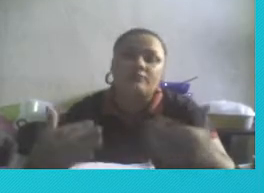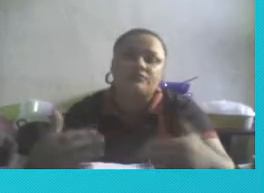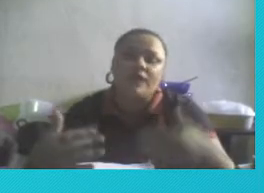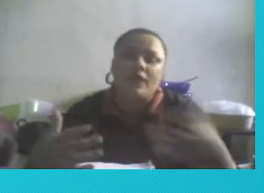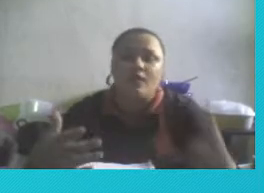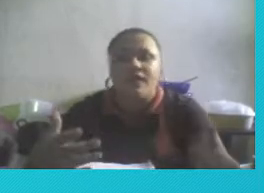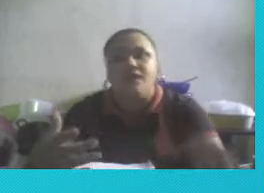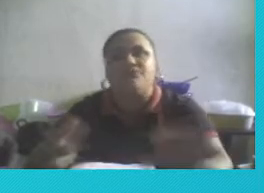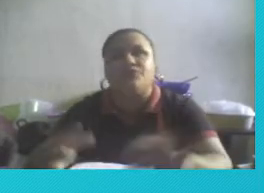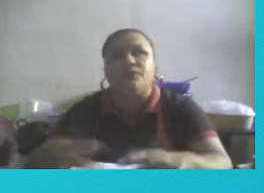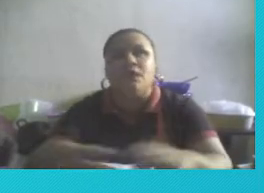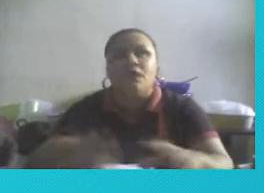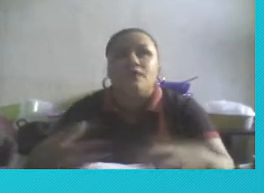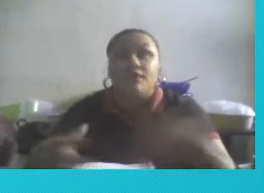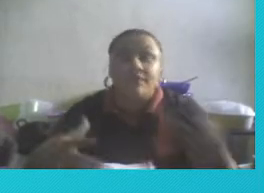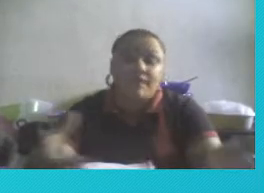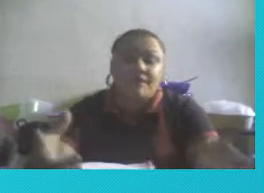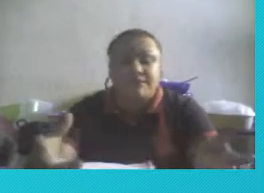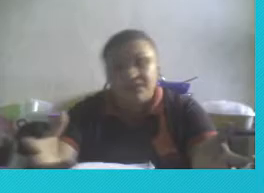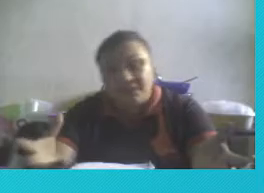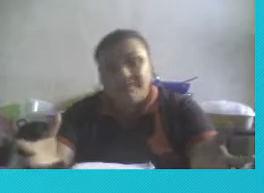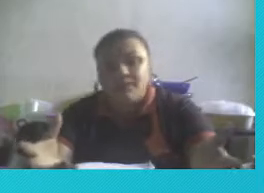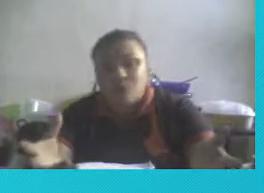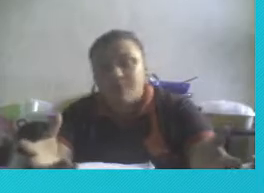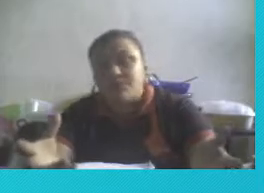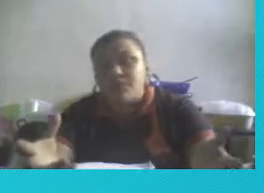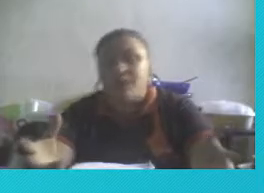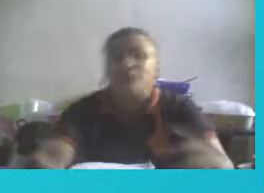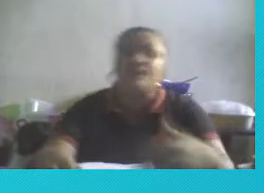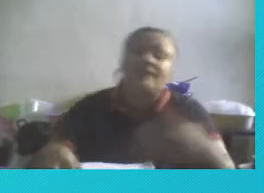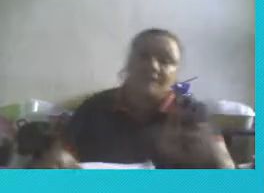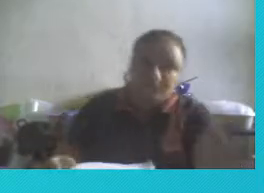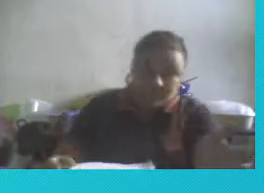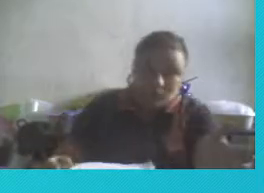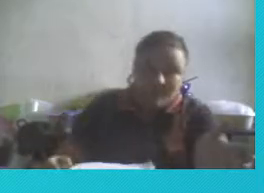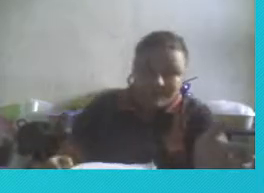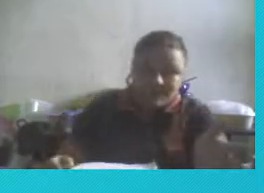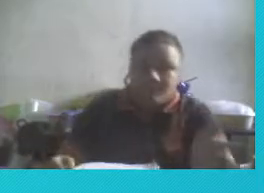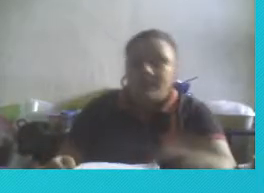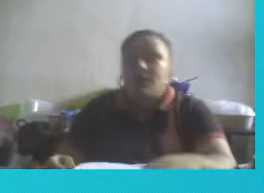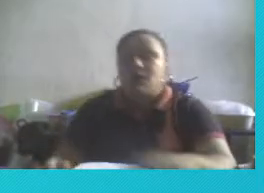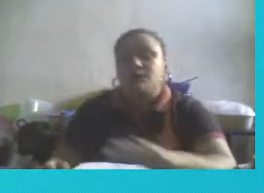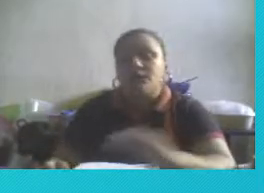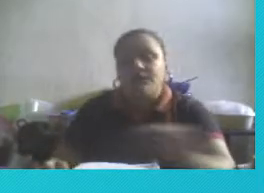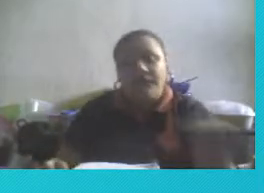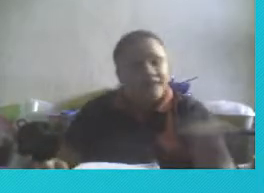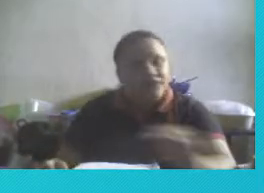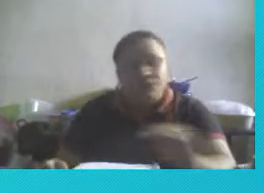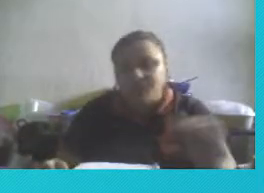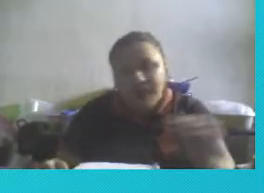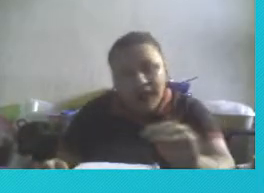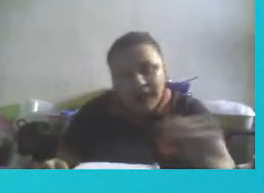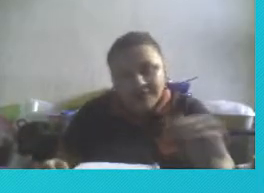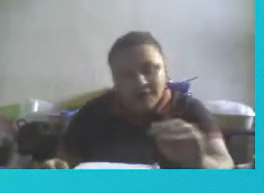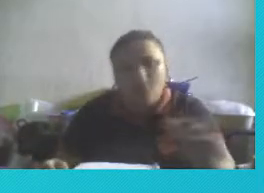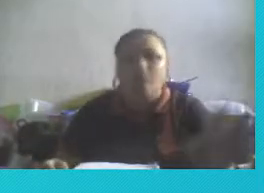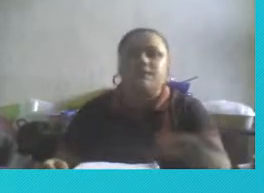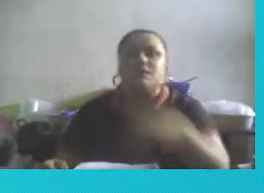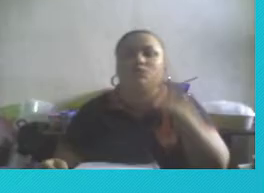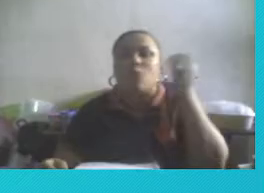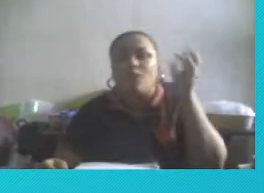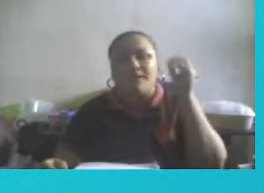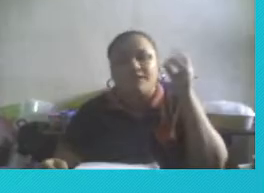porque geralmente você vai precisar de máscara de oxigênio e até de uma intubação. Então, ficar dentro de casa